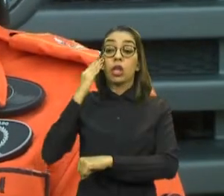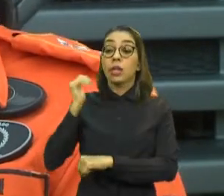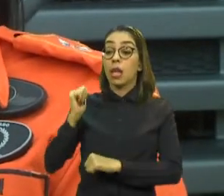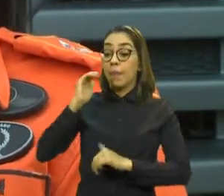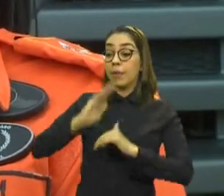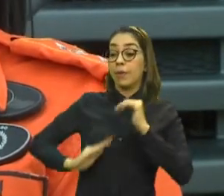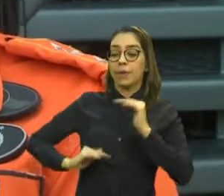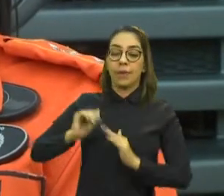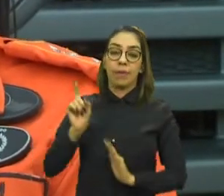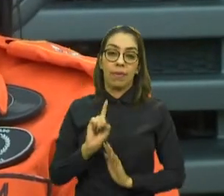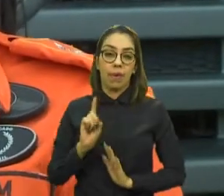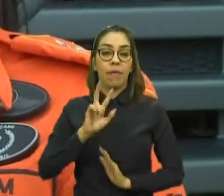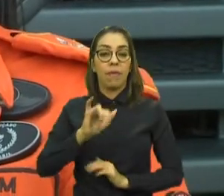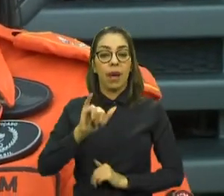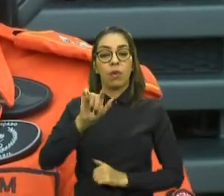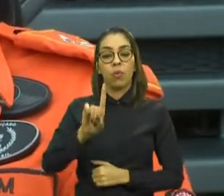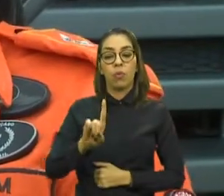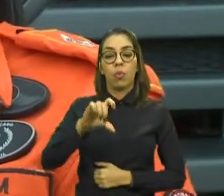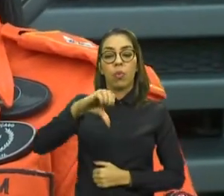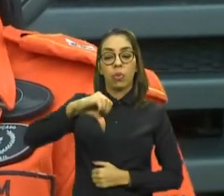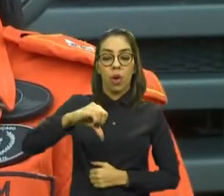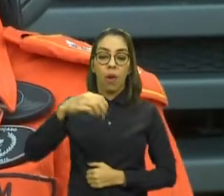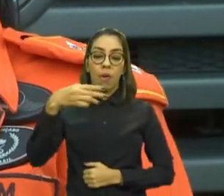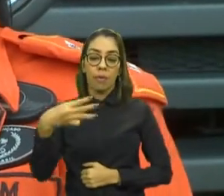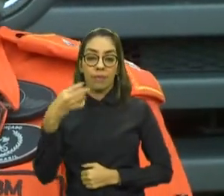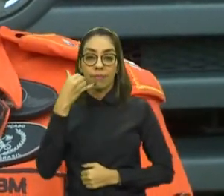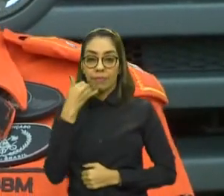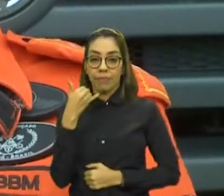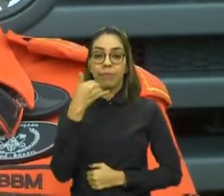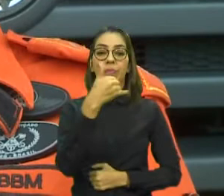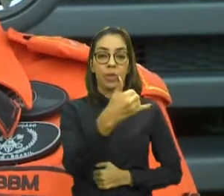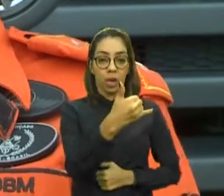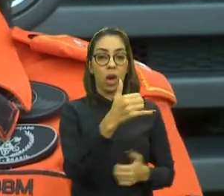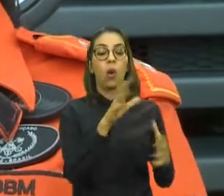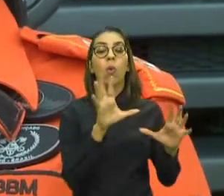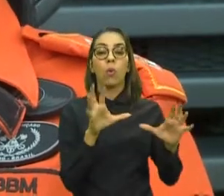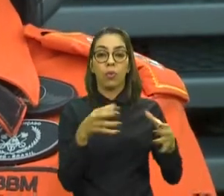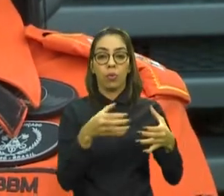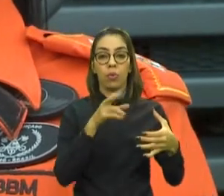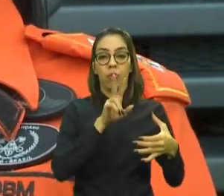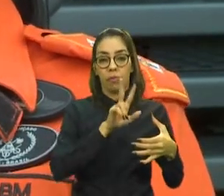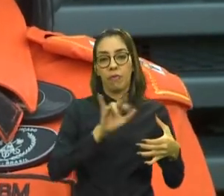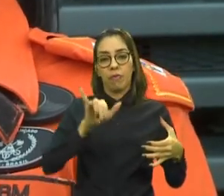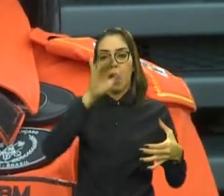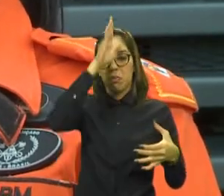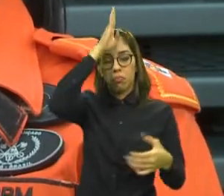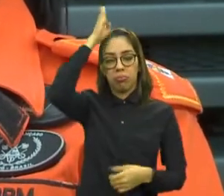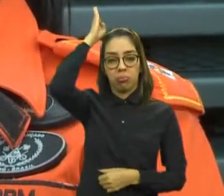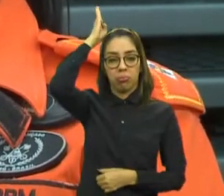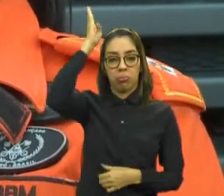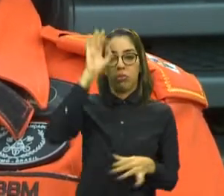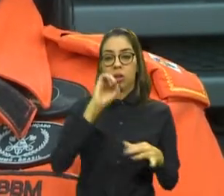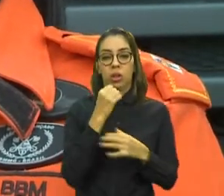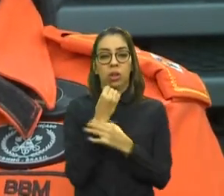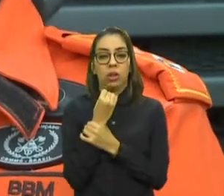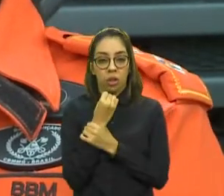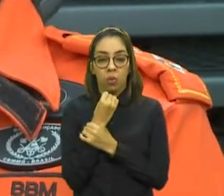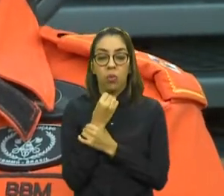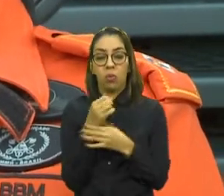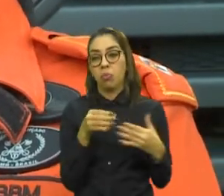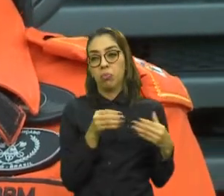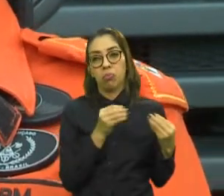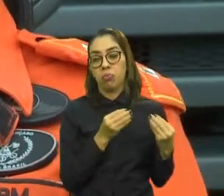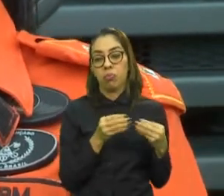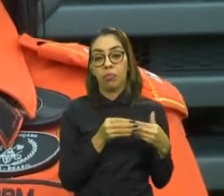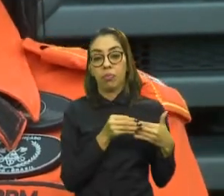pode fazer? Ligar 193 e chamar uma guarnição do Corpo de Bombeiros para ir recolher esse animal e levá-lo para um local adequado. Você